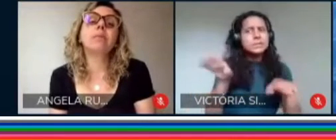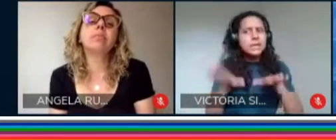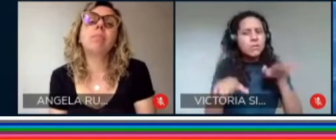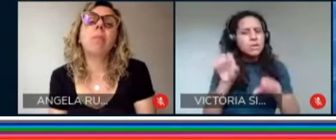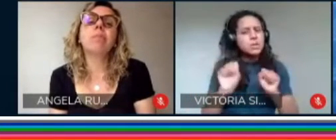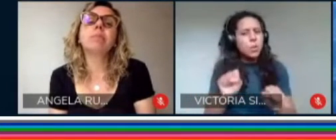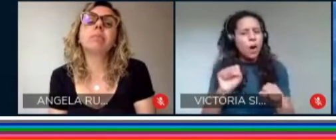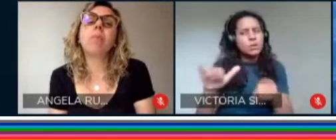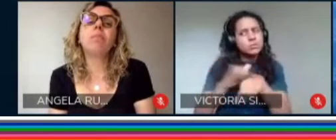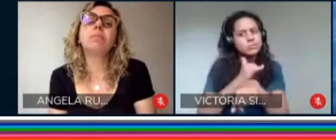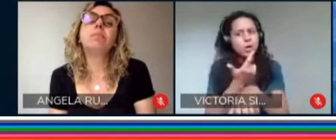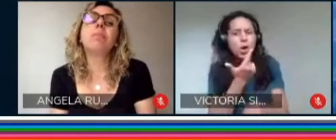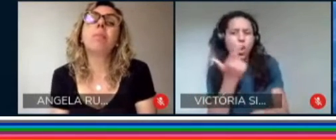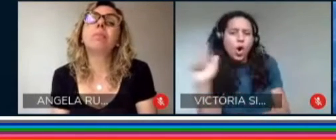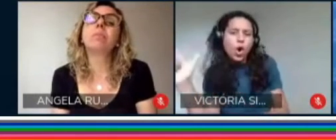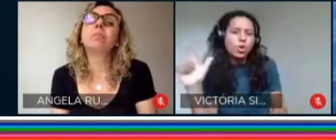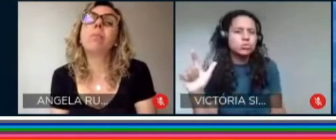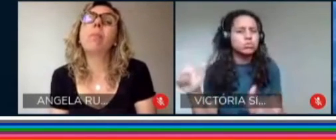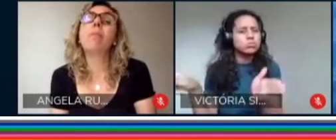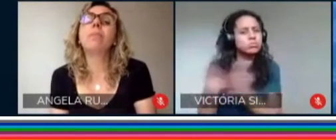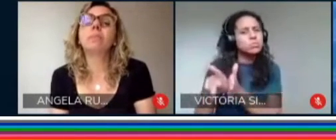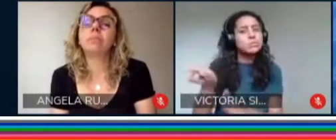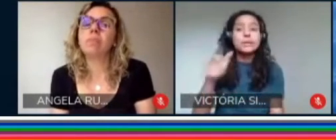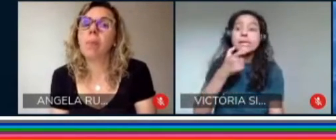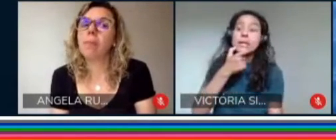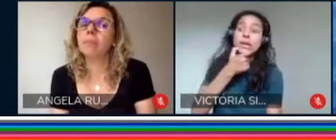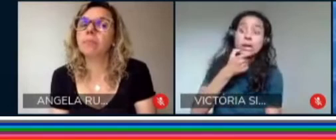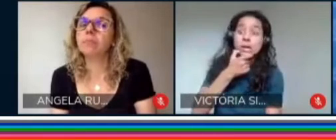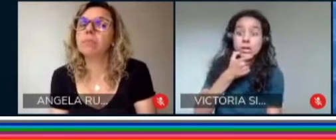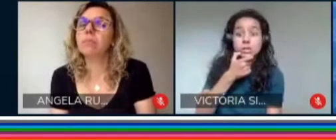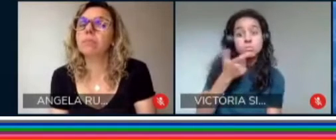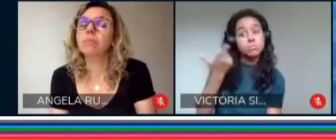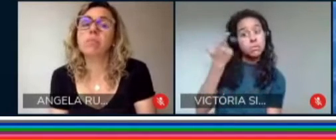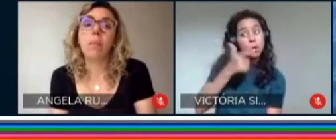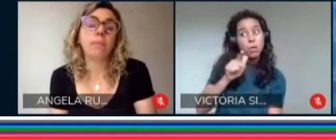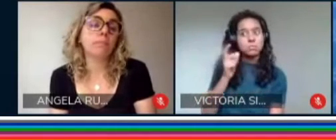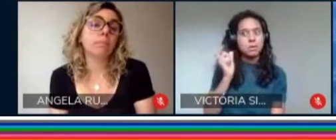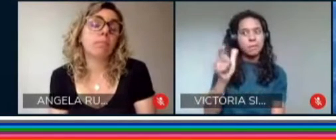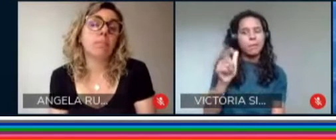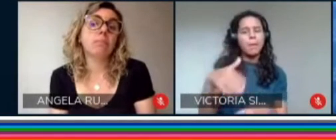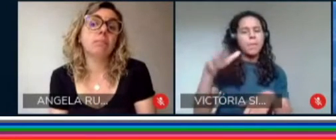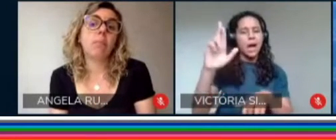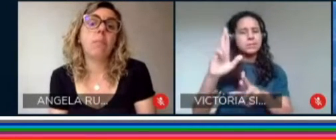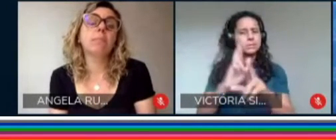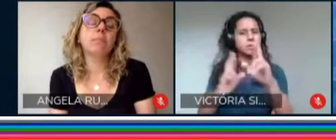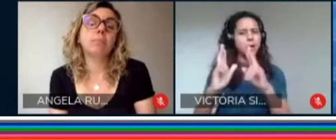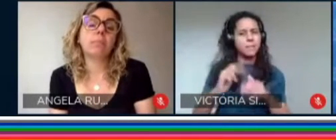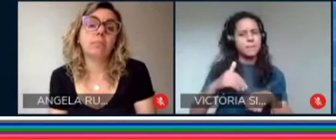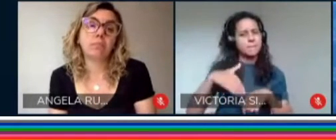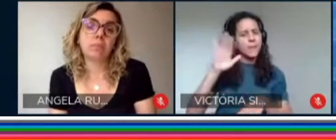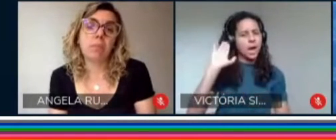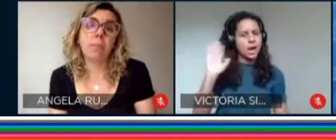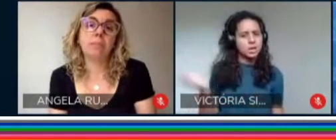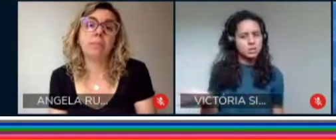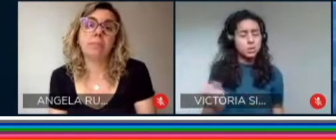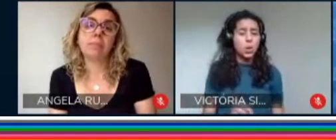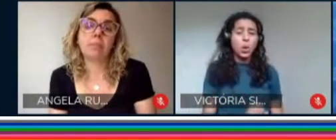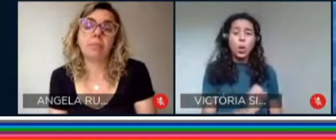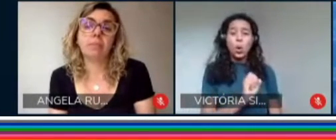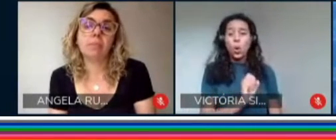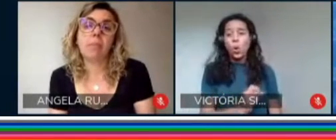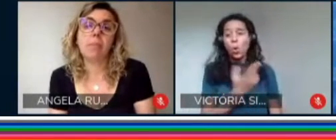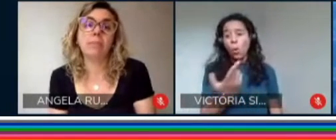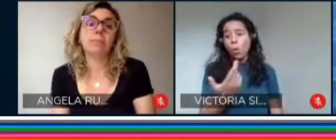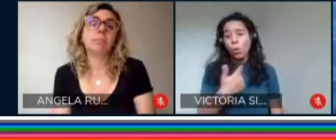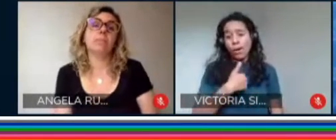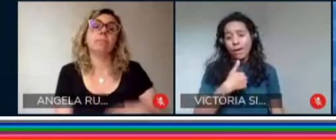então eu precise variar, por exemplo, para o inglês, para o equivalente em inglês, ou se estão faltando os sinônimos daquele termo